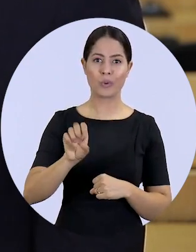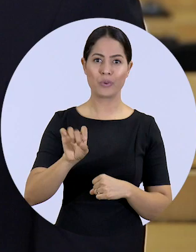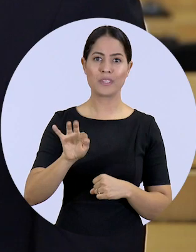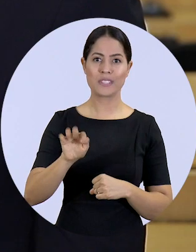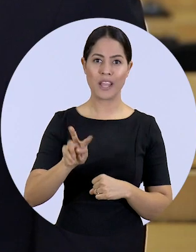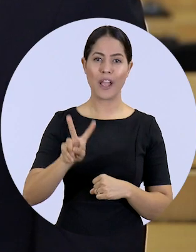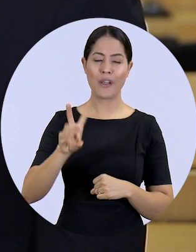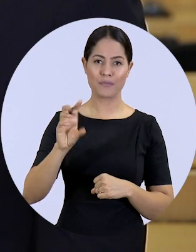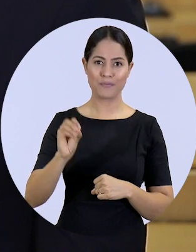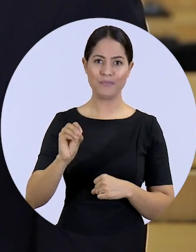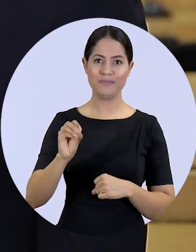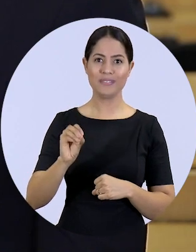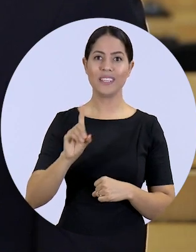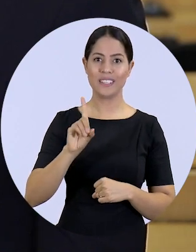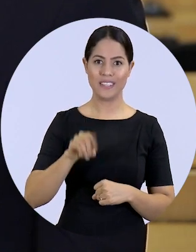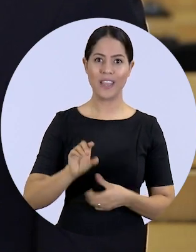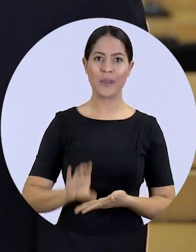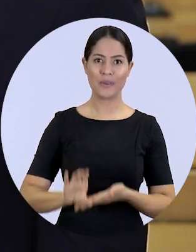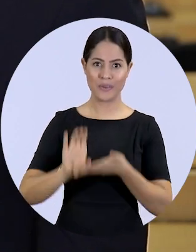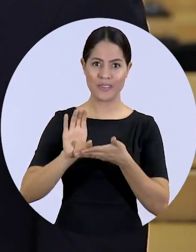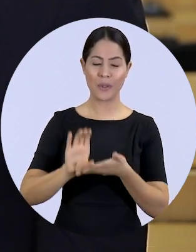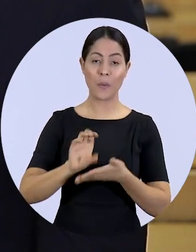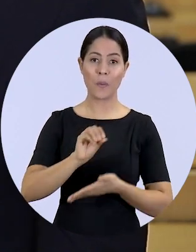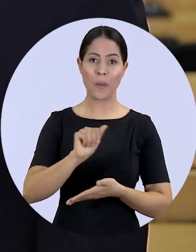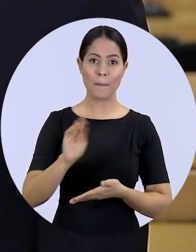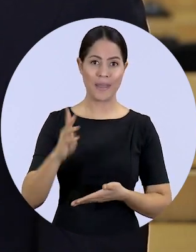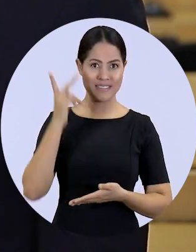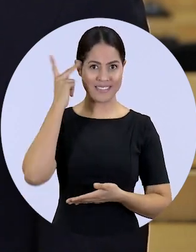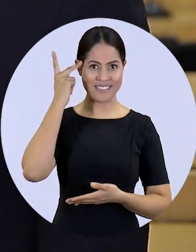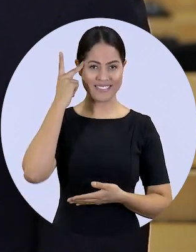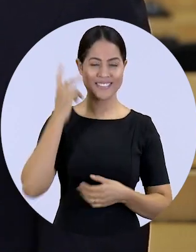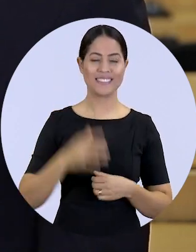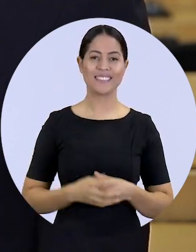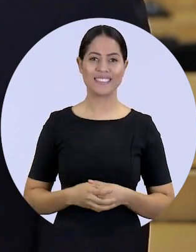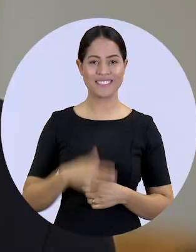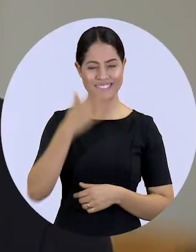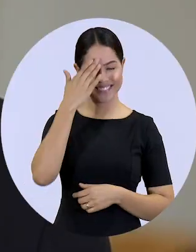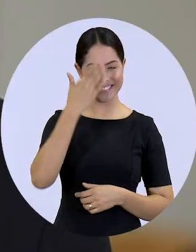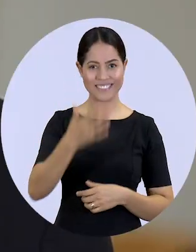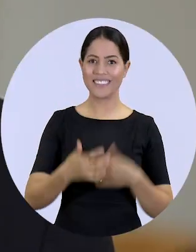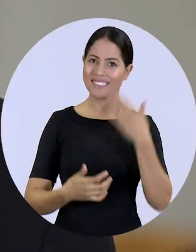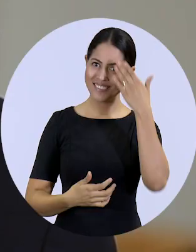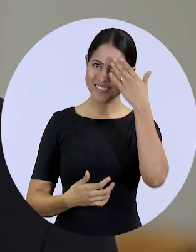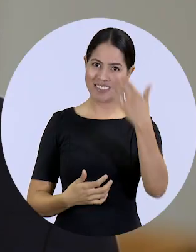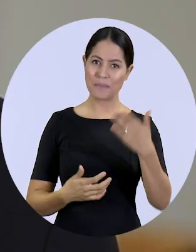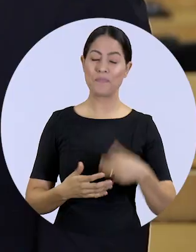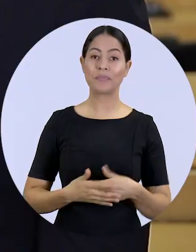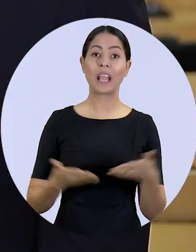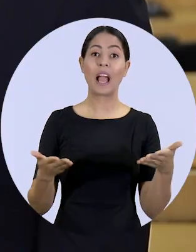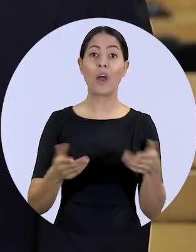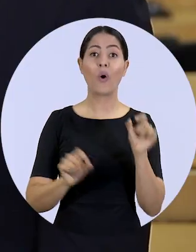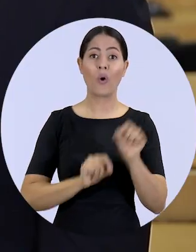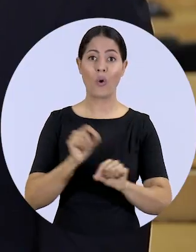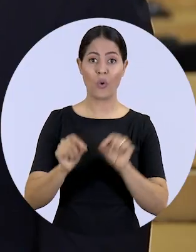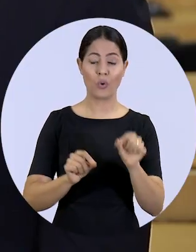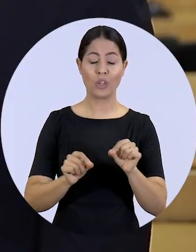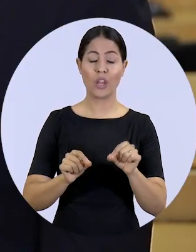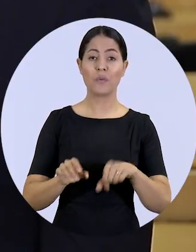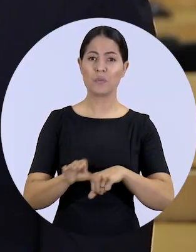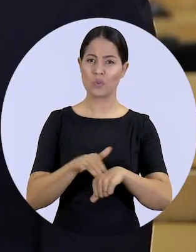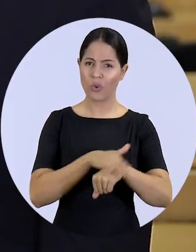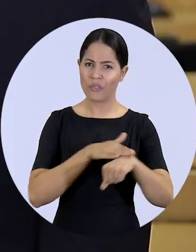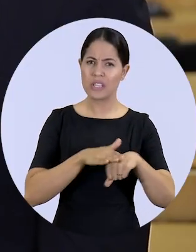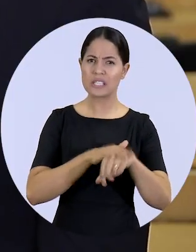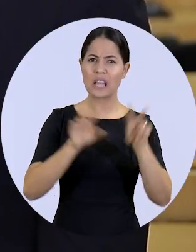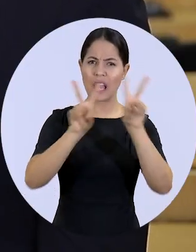conselheiro federal pela OAB São Paulo. Muito obrigada, Dr. Gustavo, por participar conosco aqui no OAB Entrevista. Eu que agradeço. Doutor Gustavo, vamos começar falando um